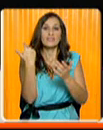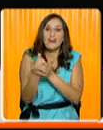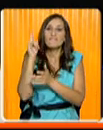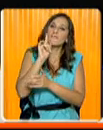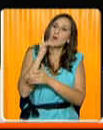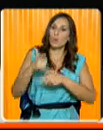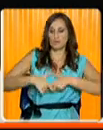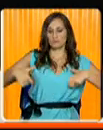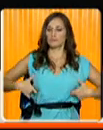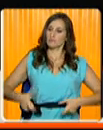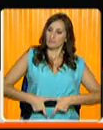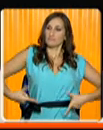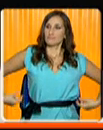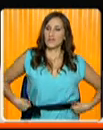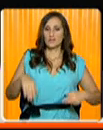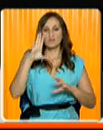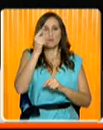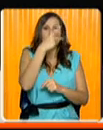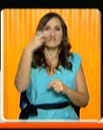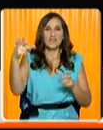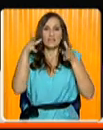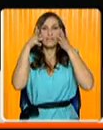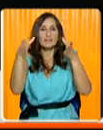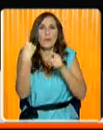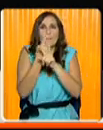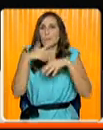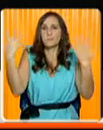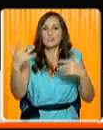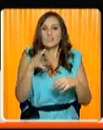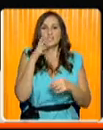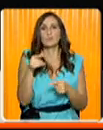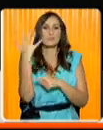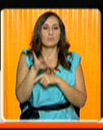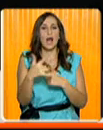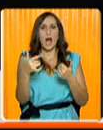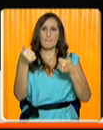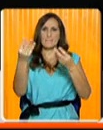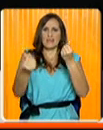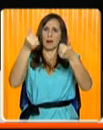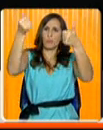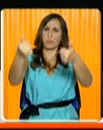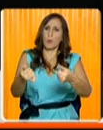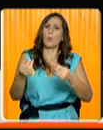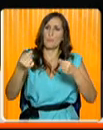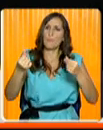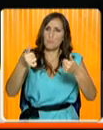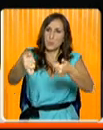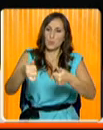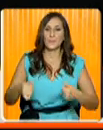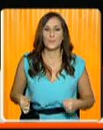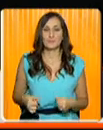valor. Não sei, uma frase, uma atenção, qualquer coisa. Ah, que belo material.